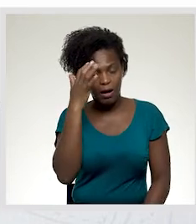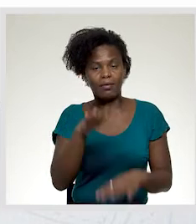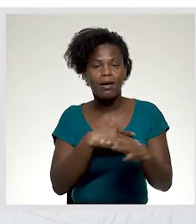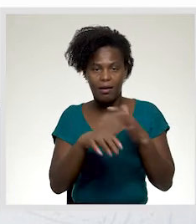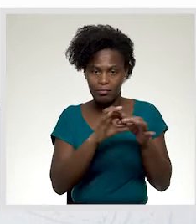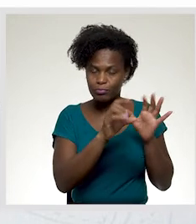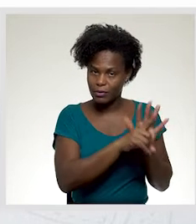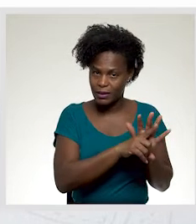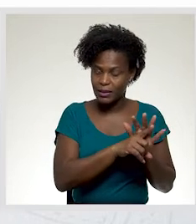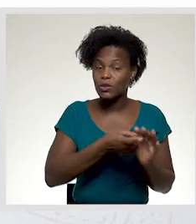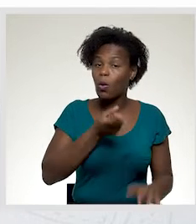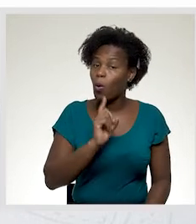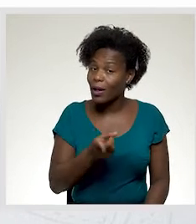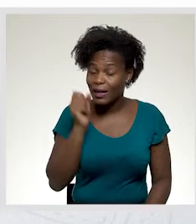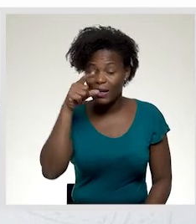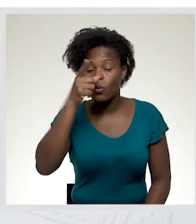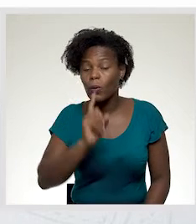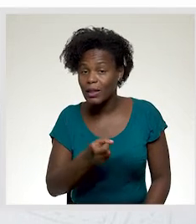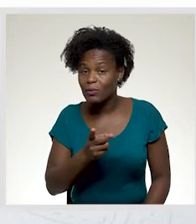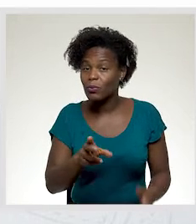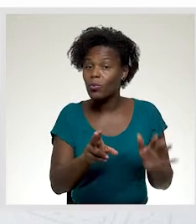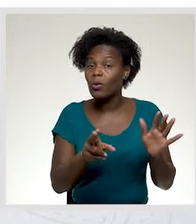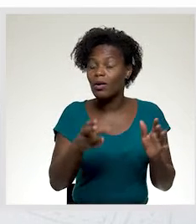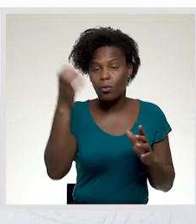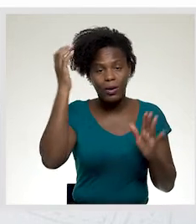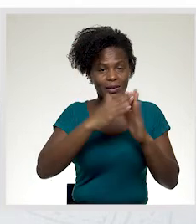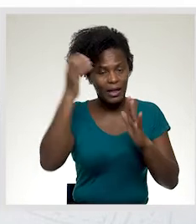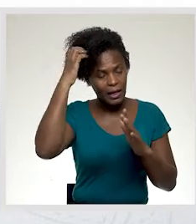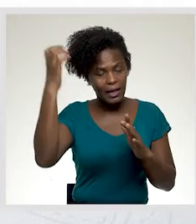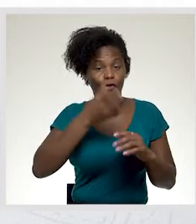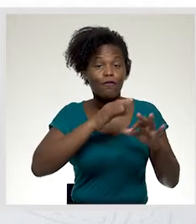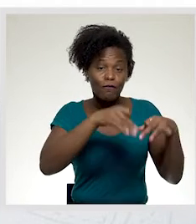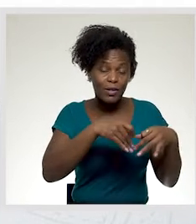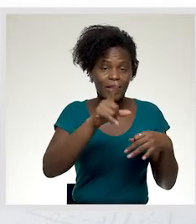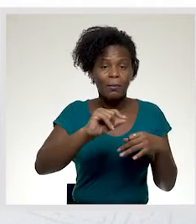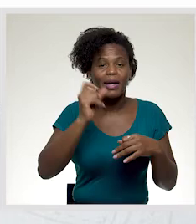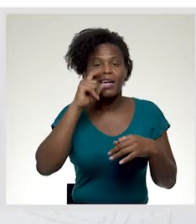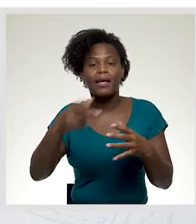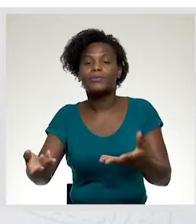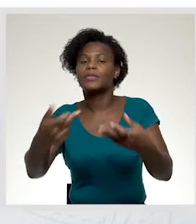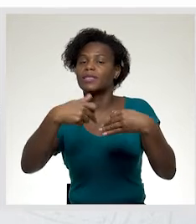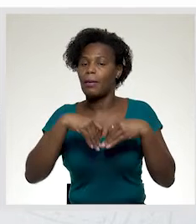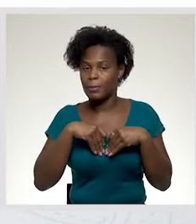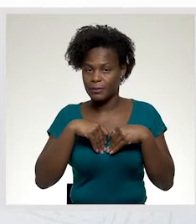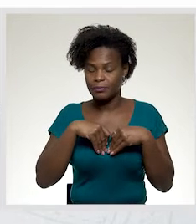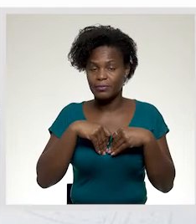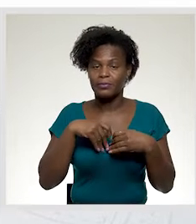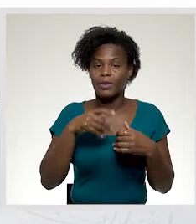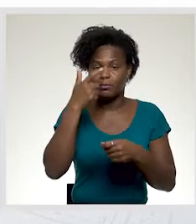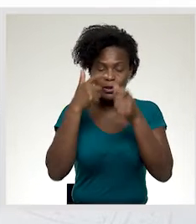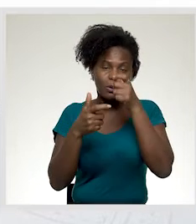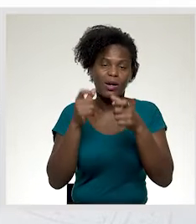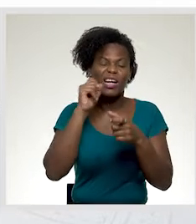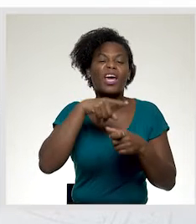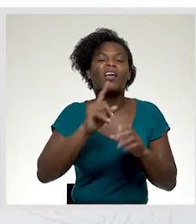legislador, quem ordena, no reino dos fins, e também destinatário, quem recebe.